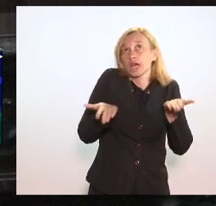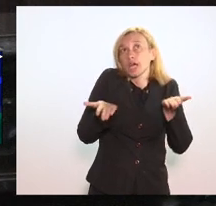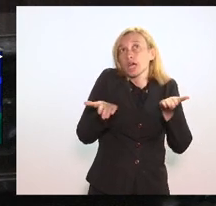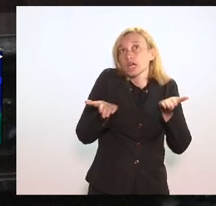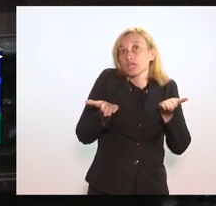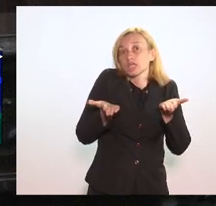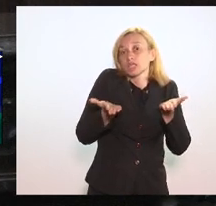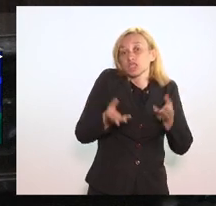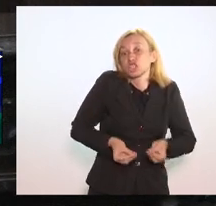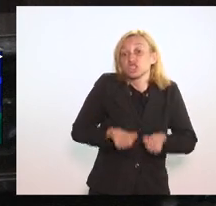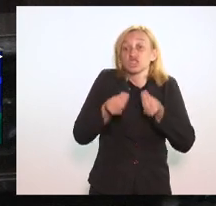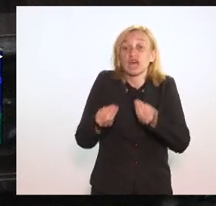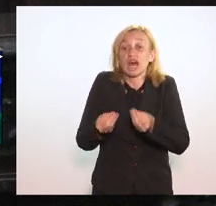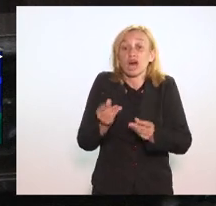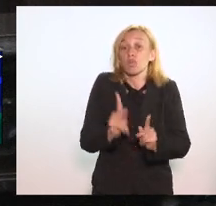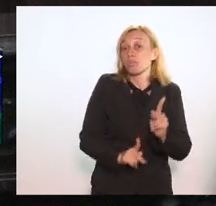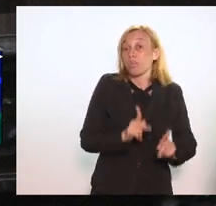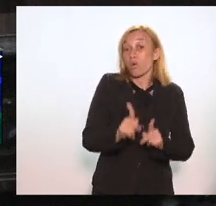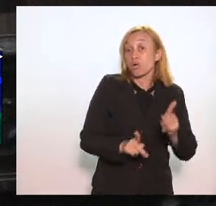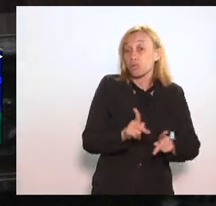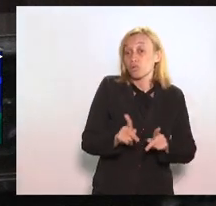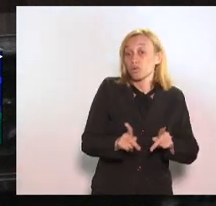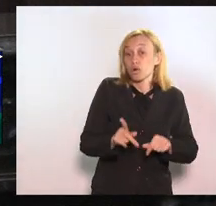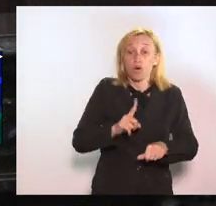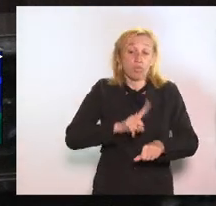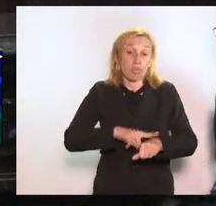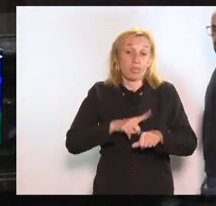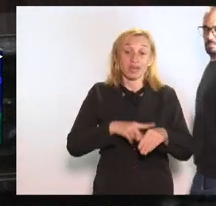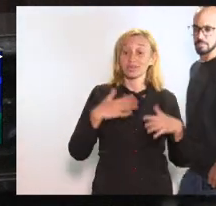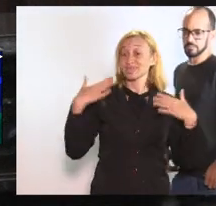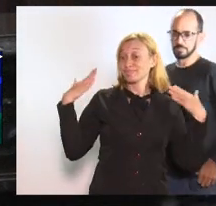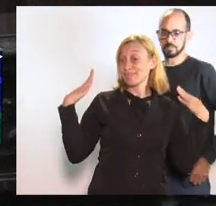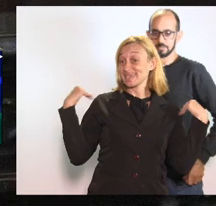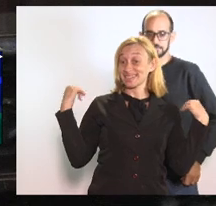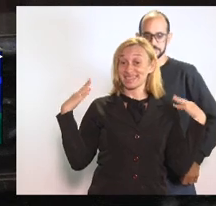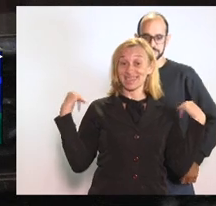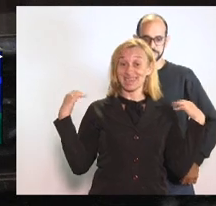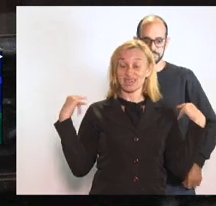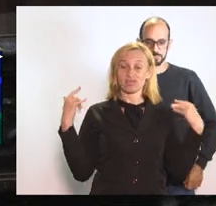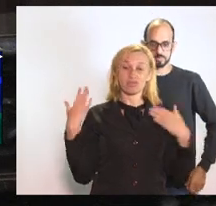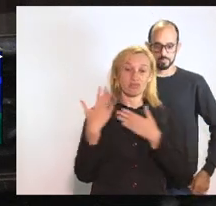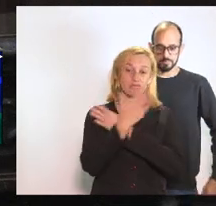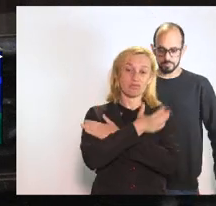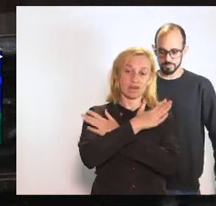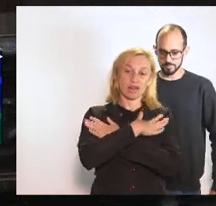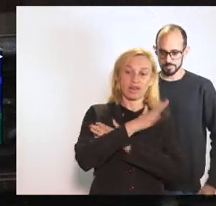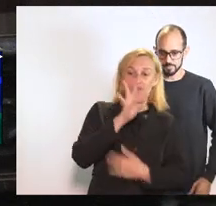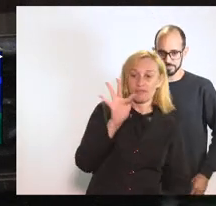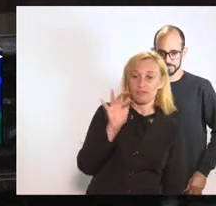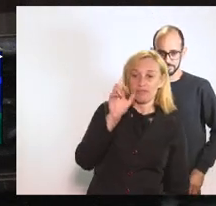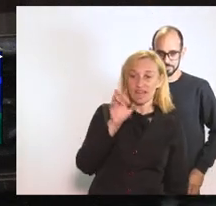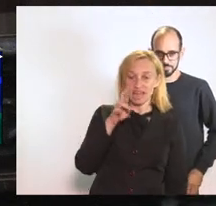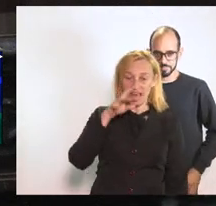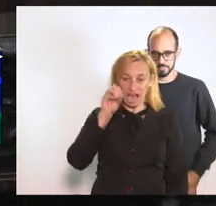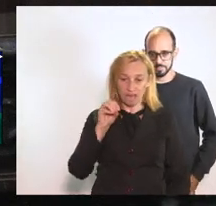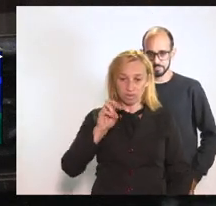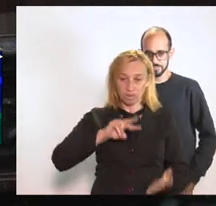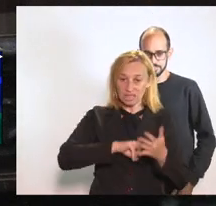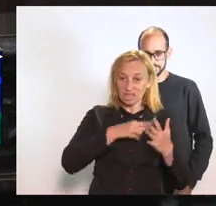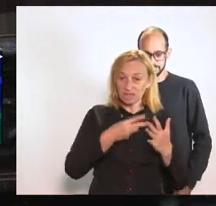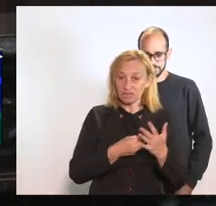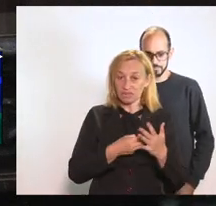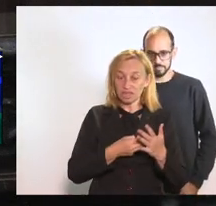é de dar a população o momento de lazer a palavra feriado significava que